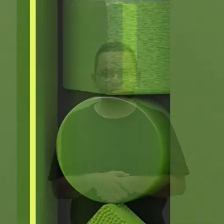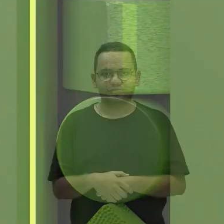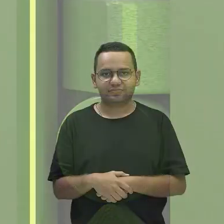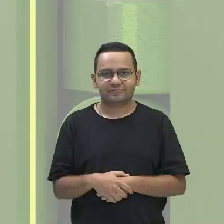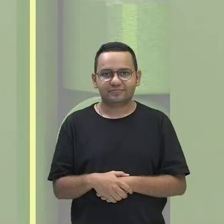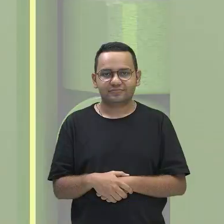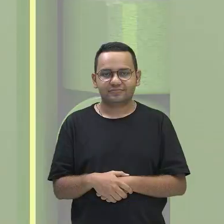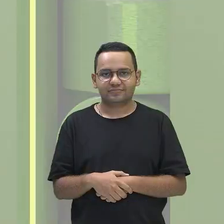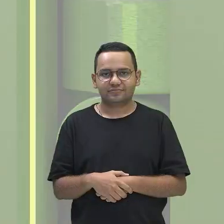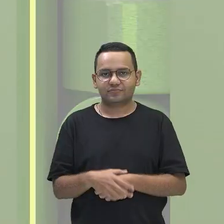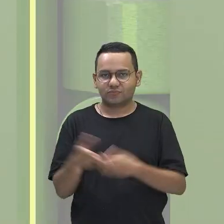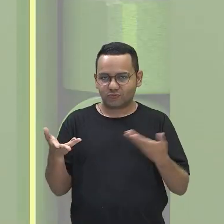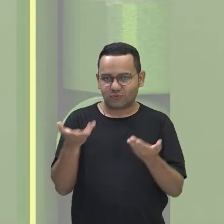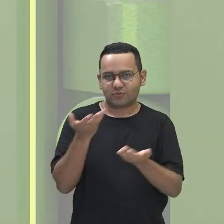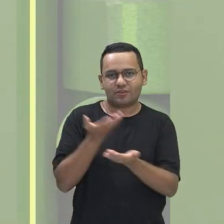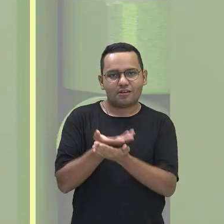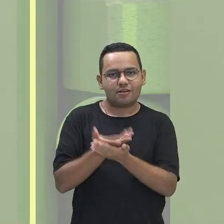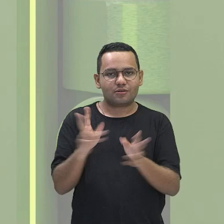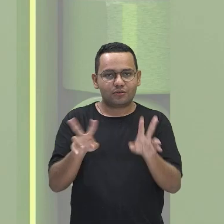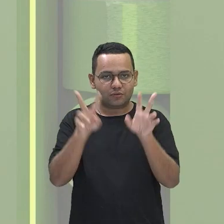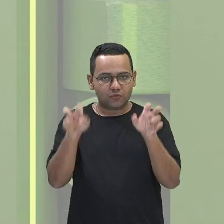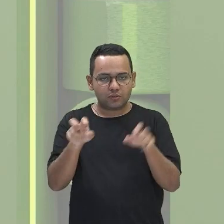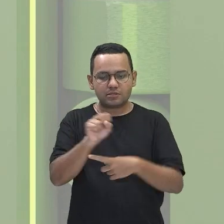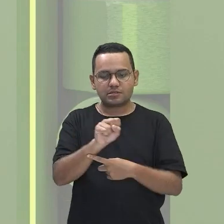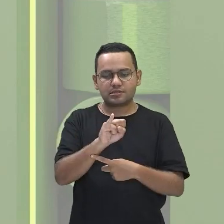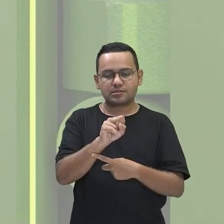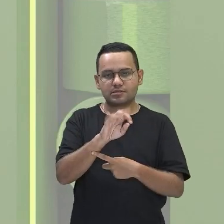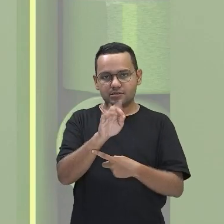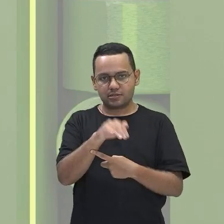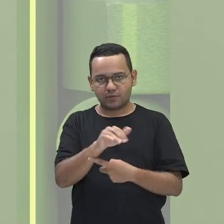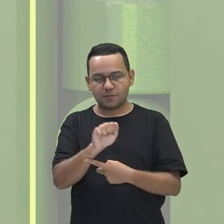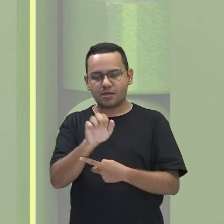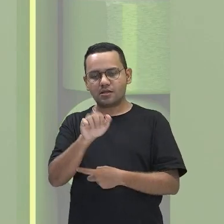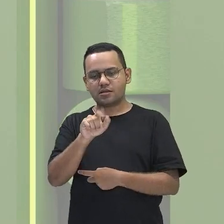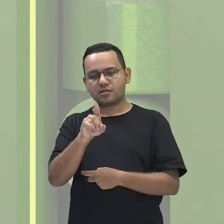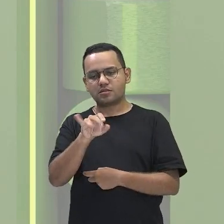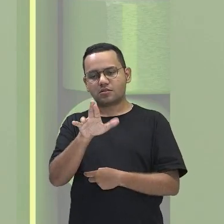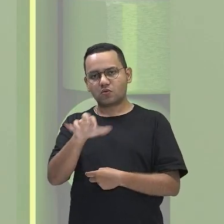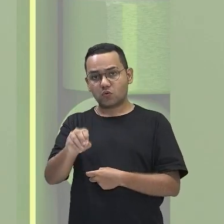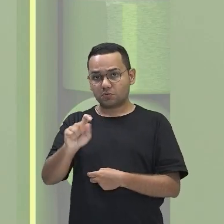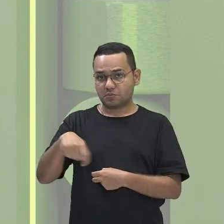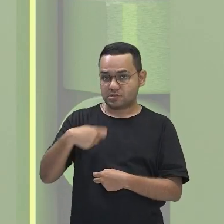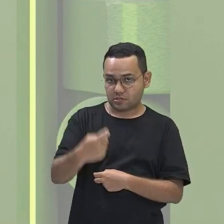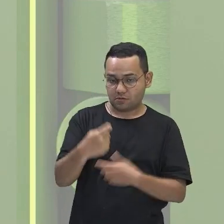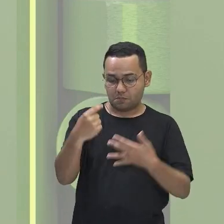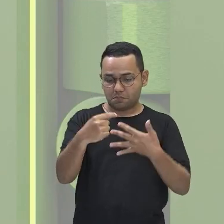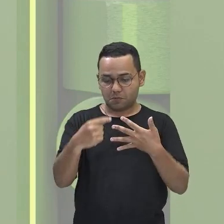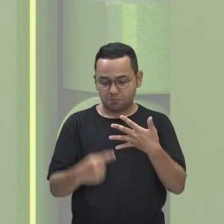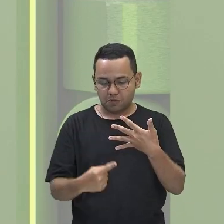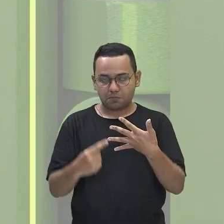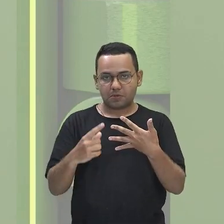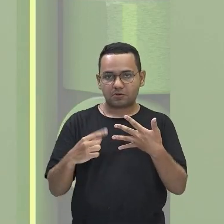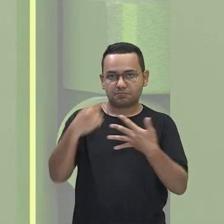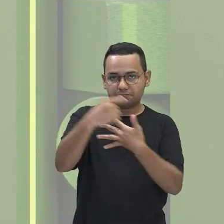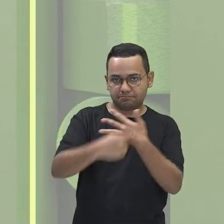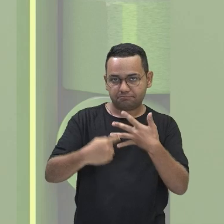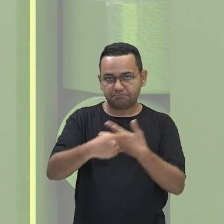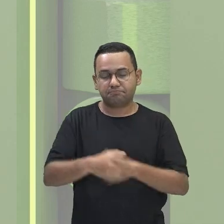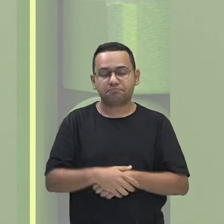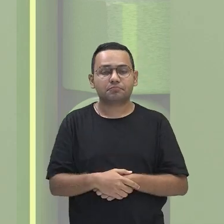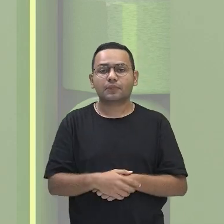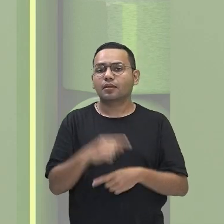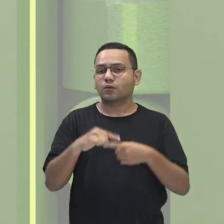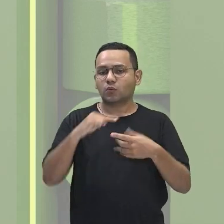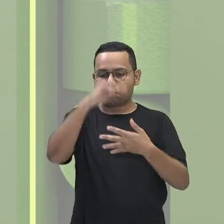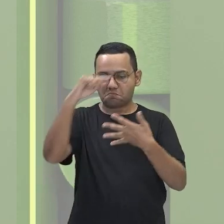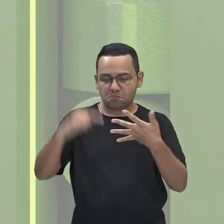Bom, a aula de hoje é sobre o sistema endócrino, tá bom? Um sistema que tem uma função muito importante no nosso organismo,